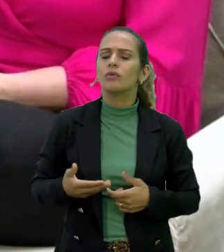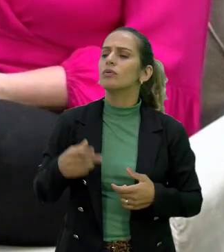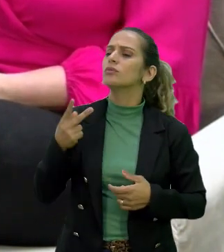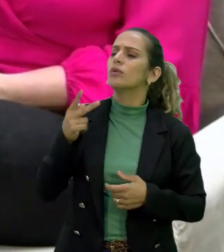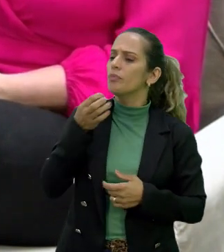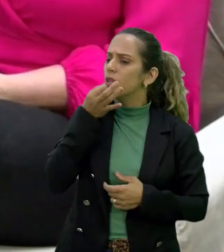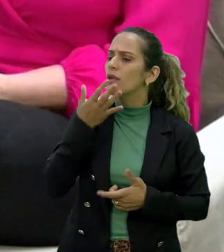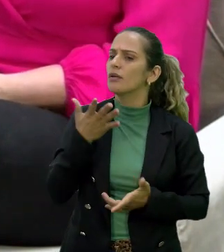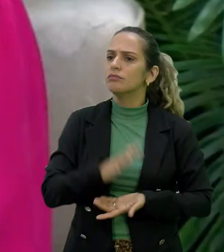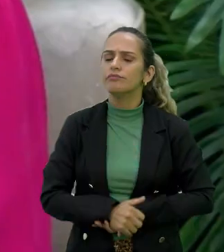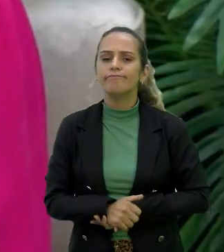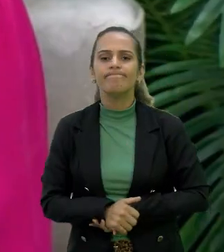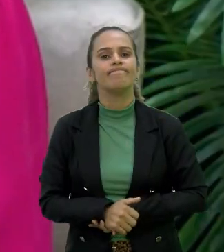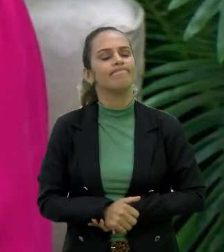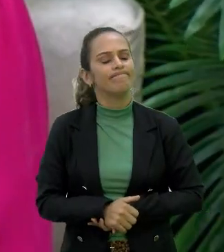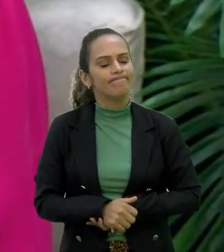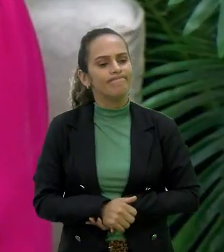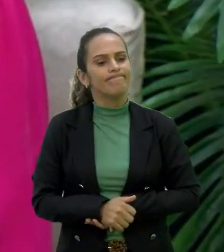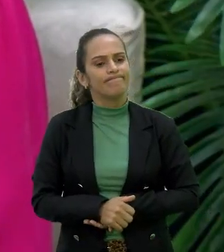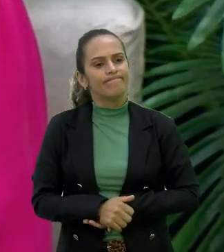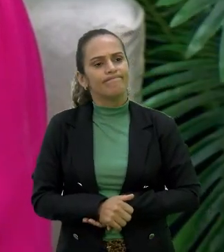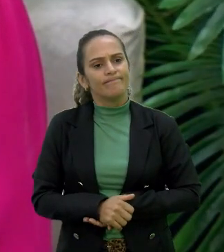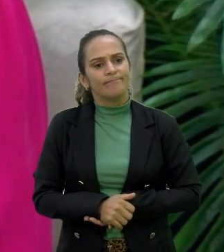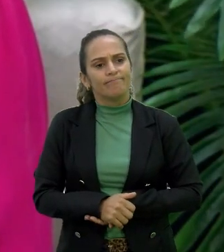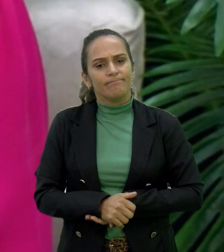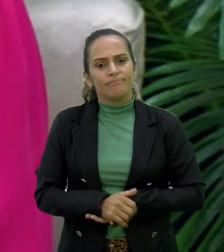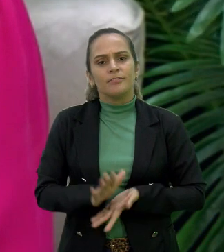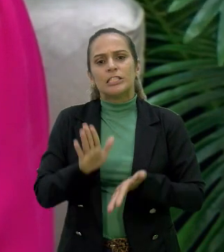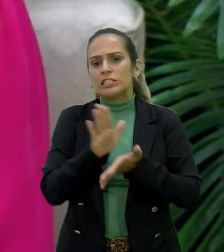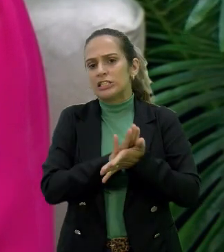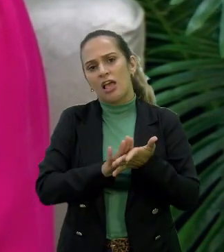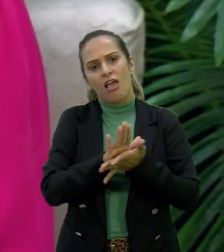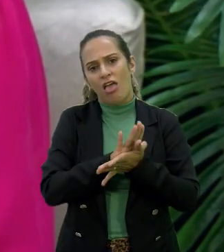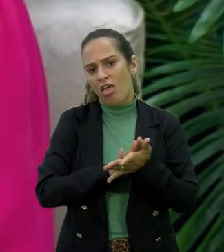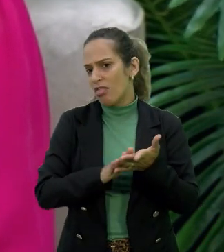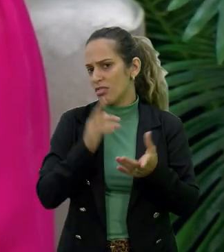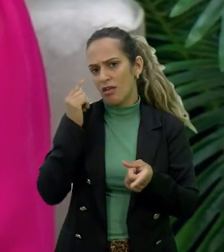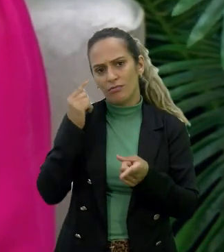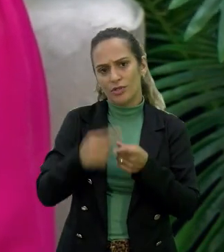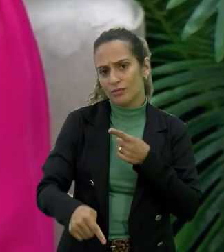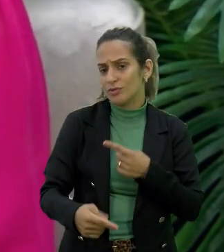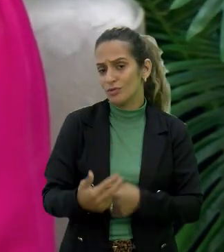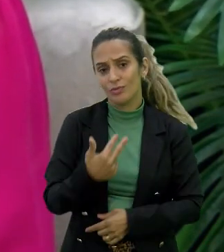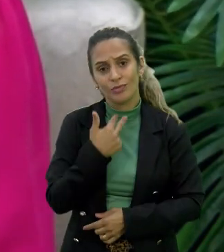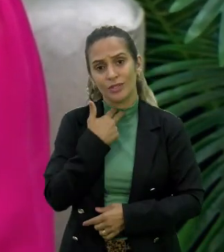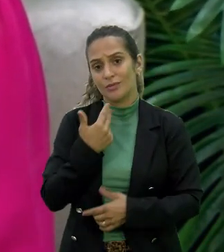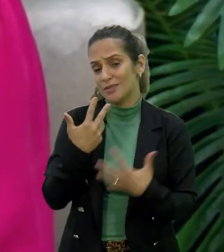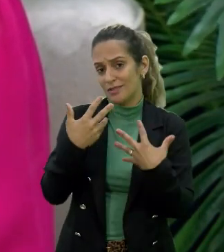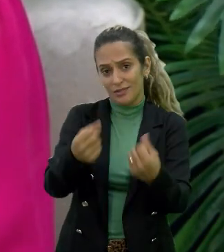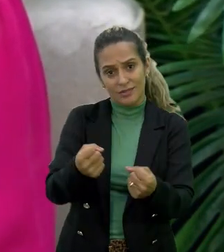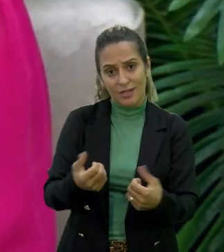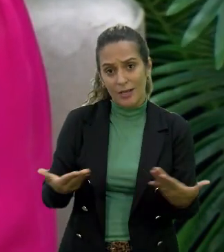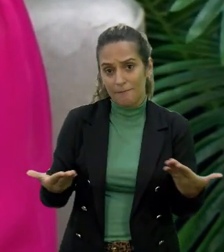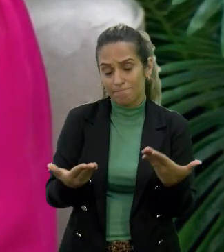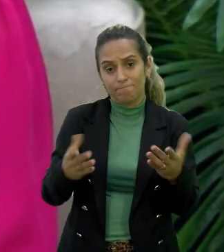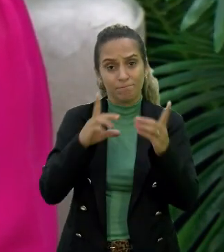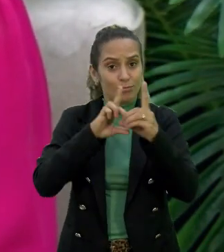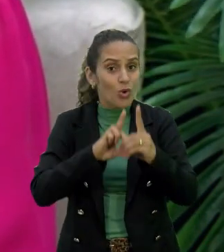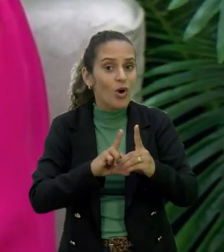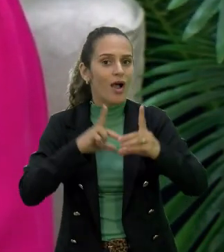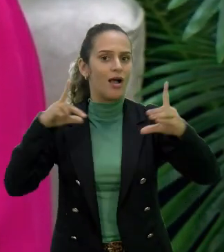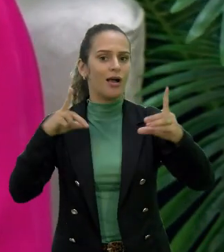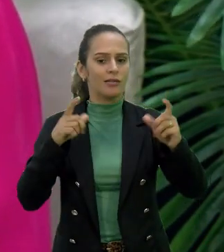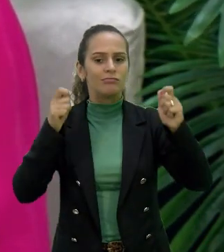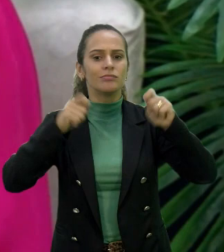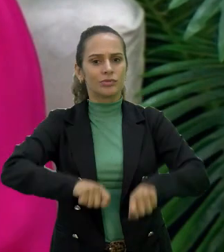com relação a isso eu acho que nada que é proibido né nós vivemos numa democracia e a gente tem que ter